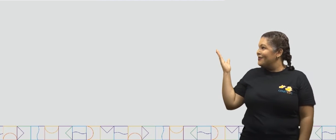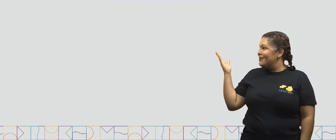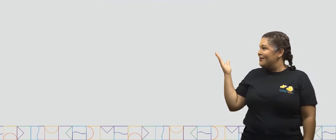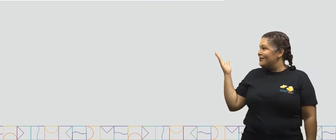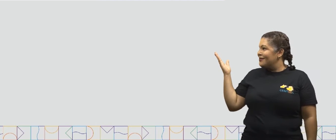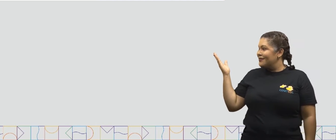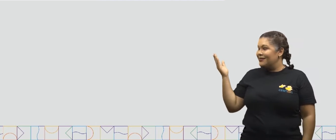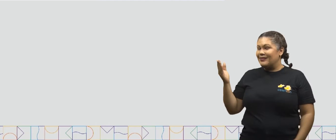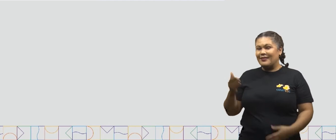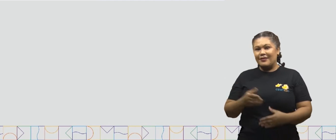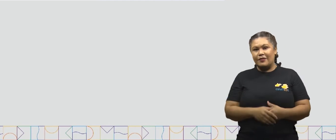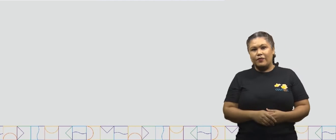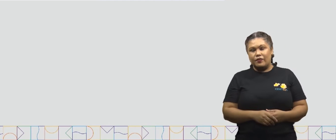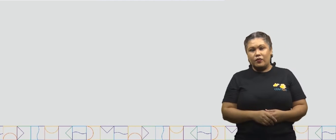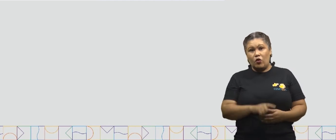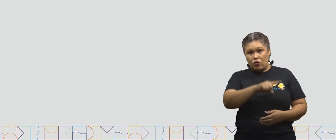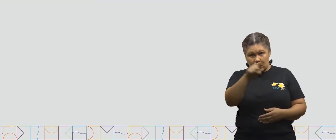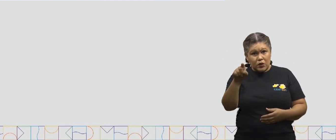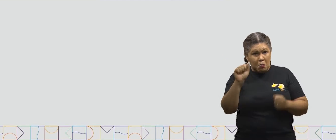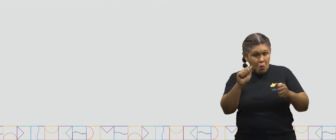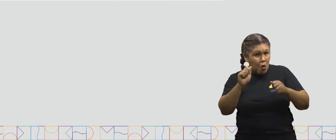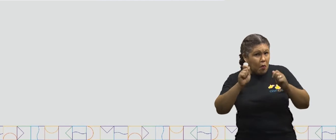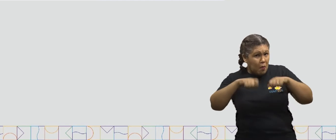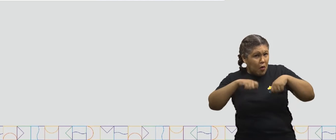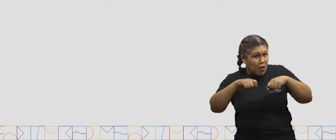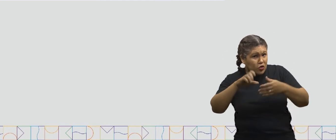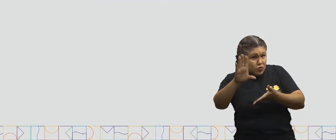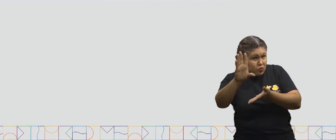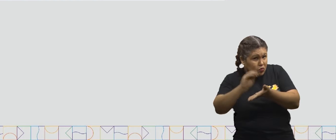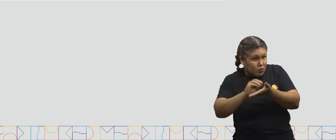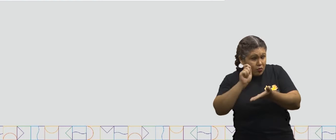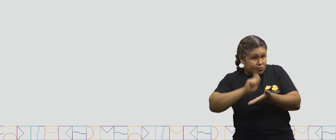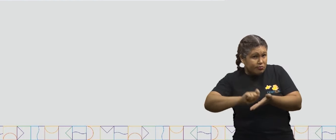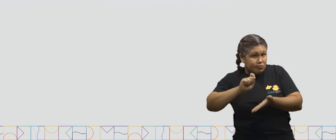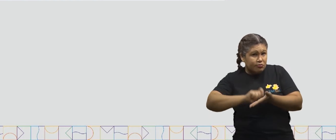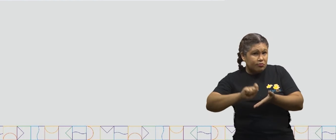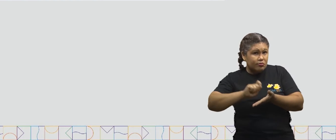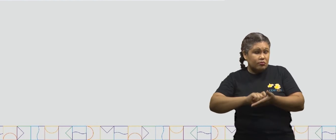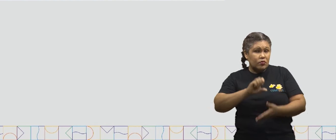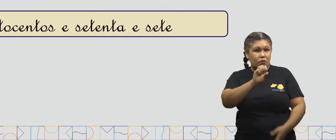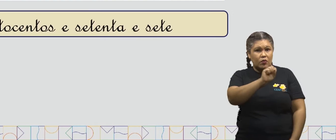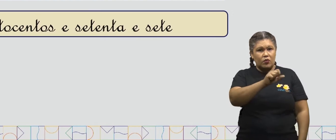766. Vai anotando aí no seu caderno, viu? O próximo número é